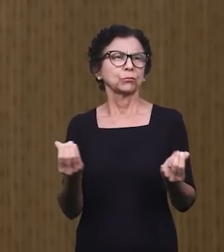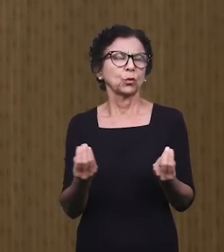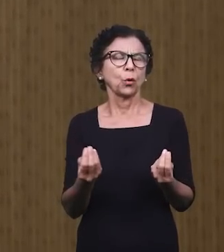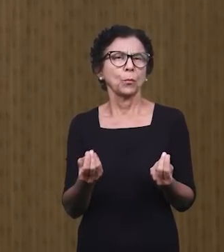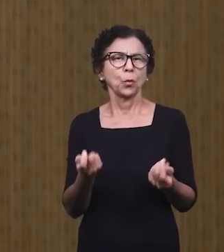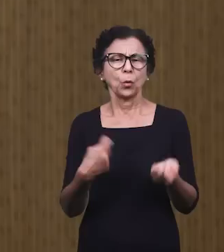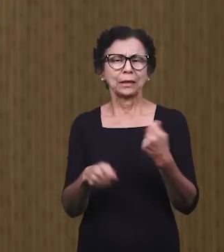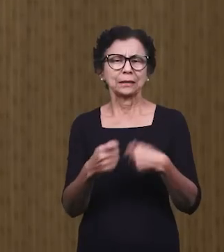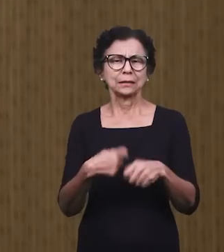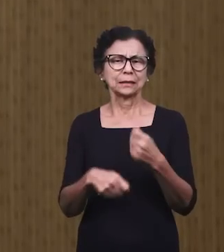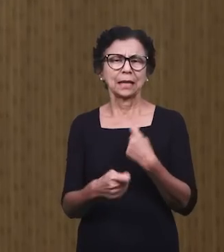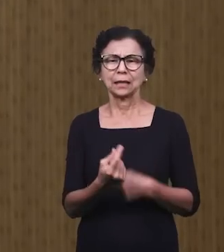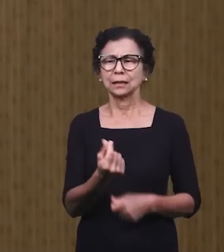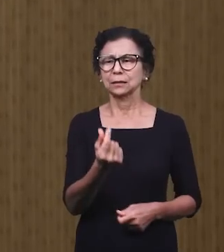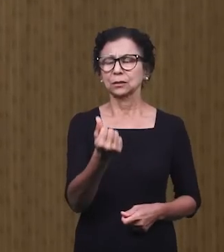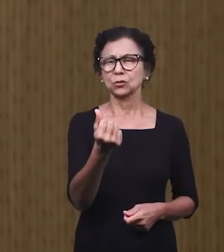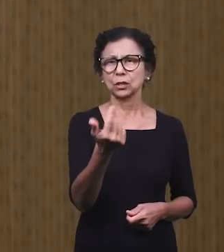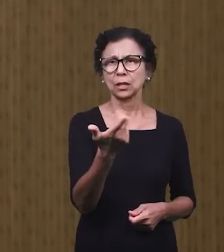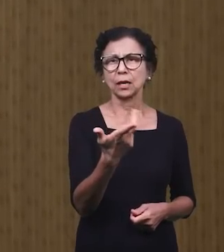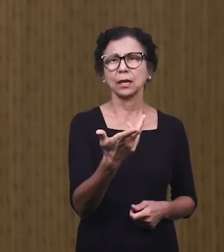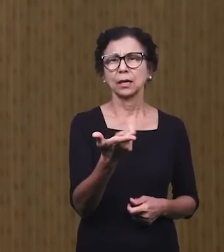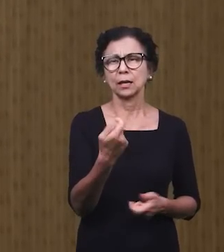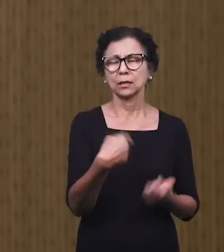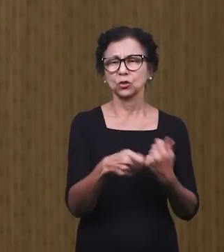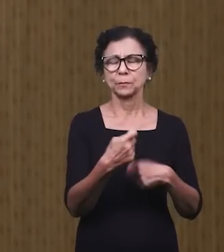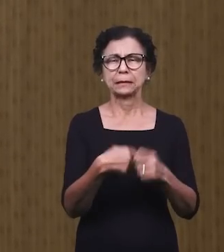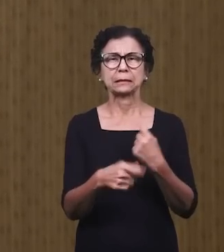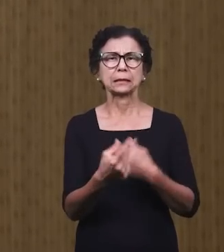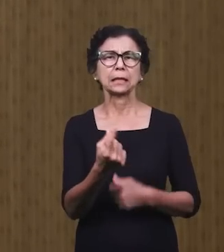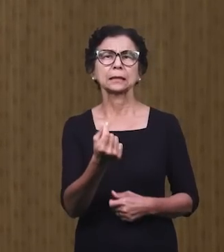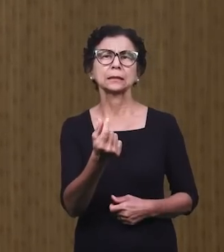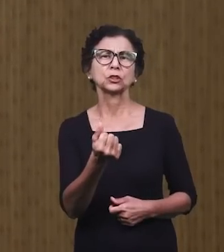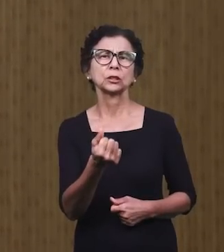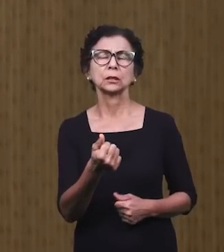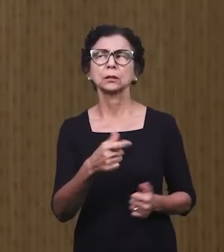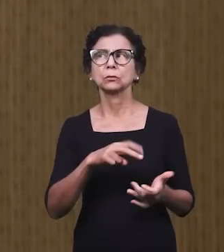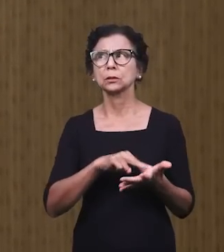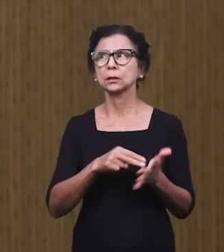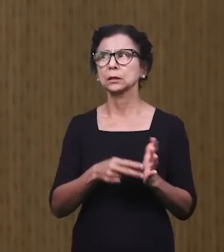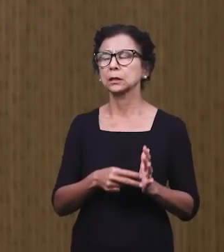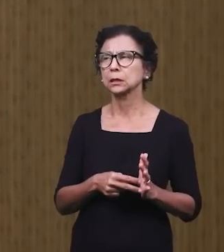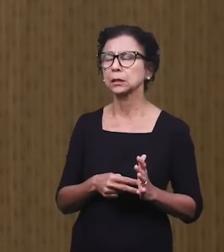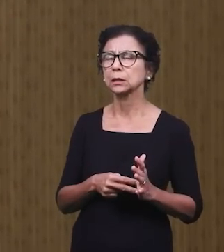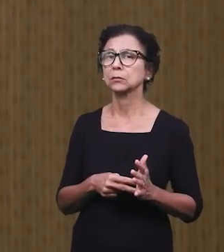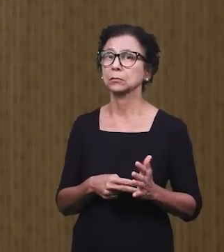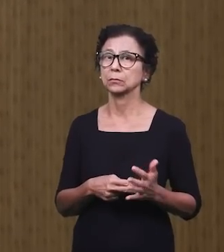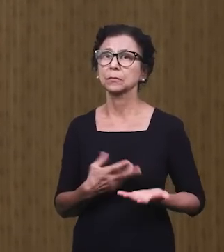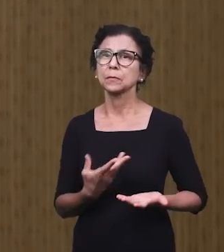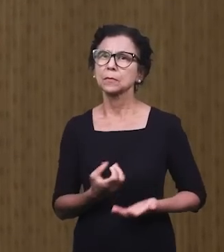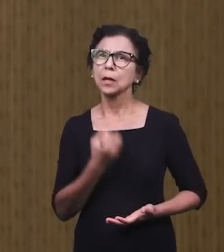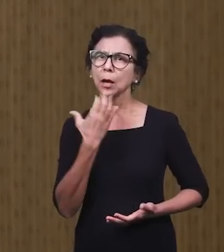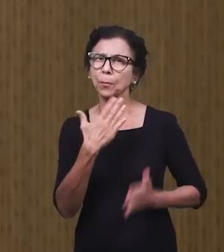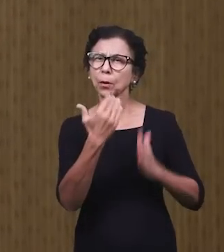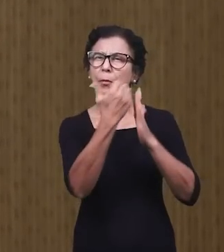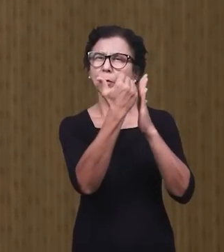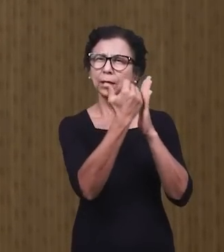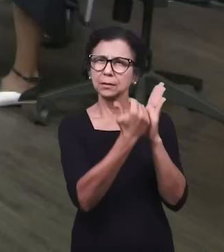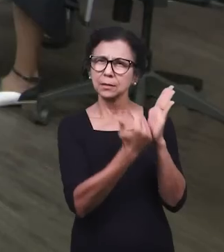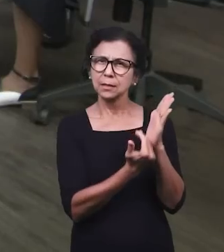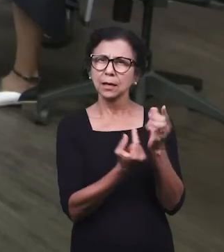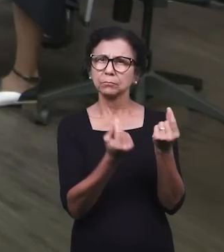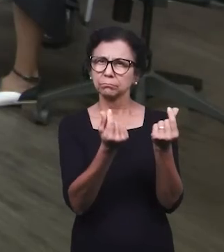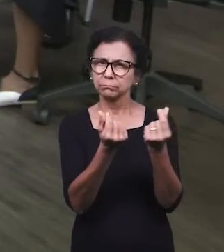financeira. Poderia passar assim sobre esse tema, o que é isso, por que é tão bom, né, termos uma vida financeira